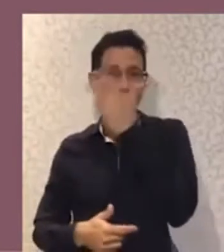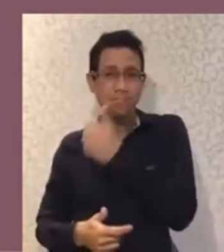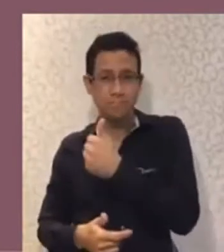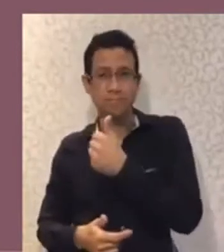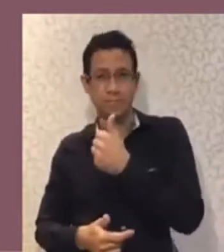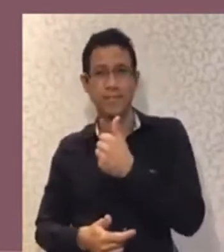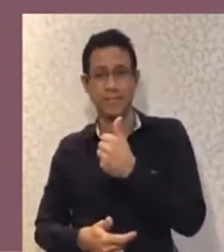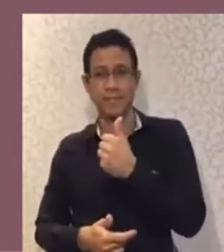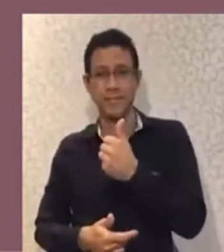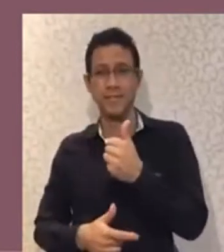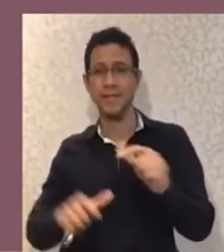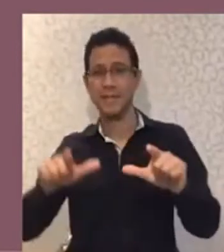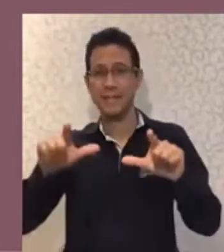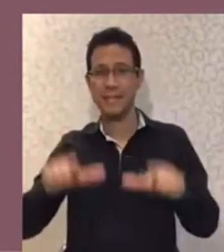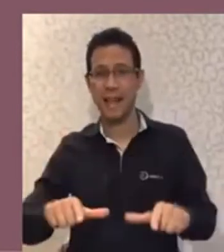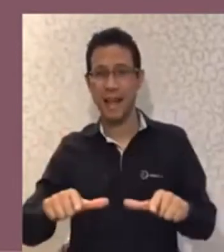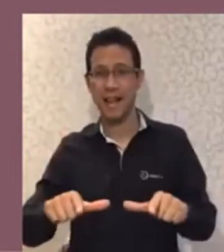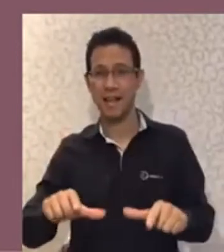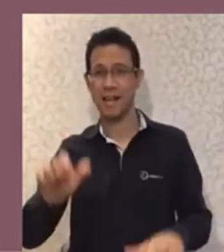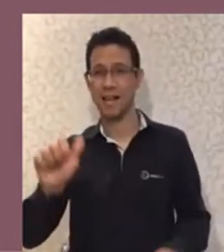de Africanidades.